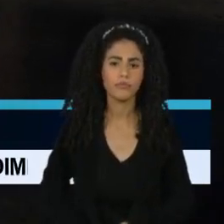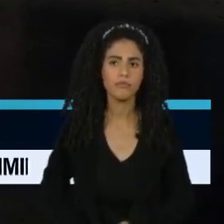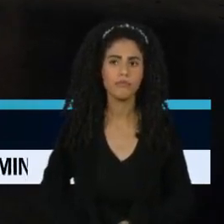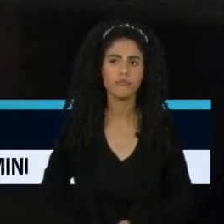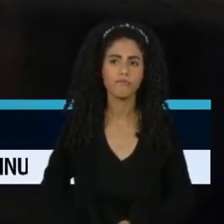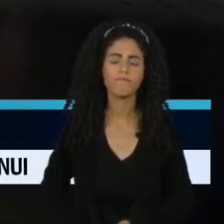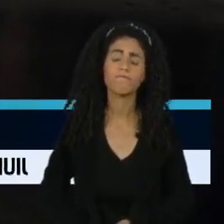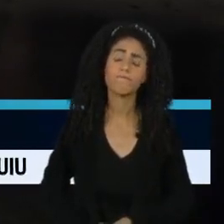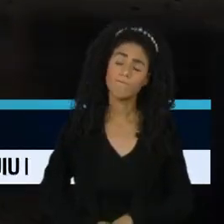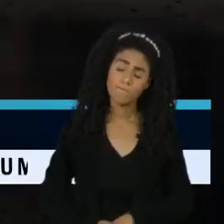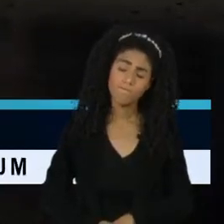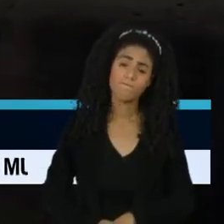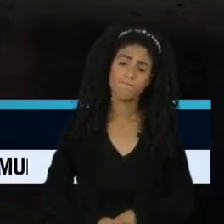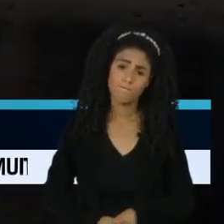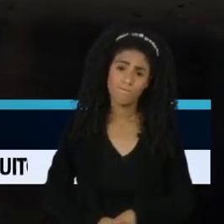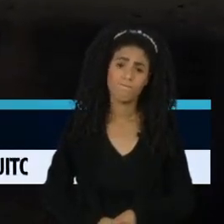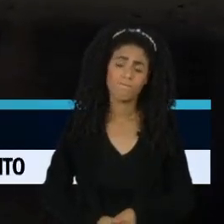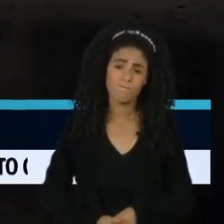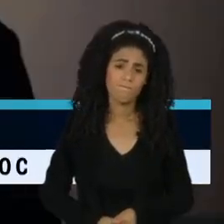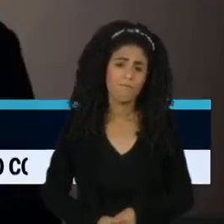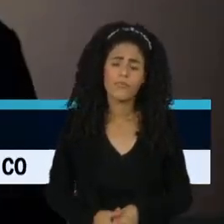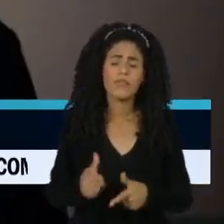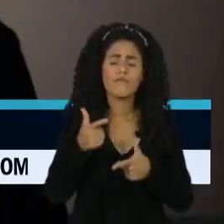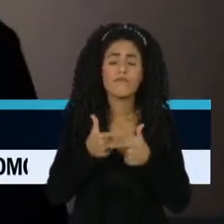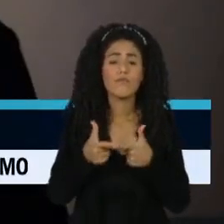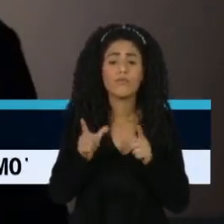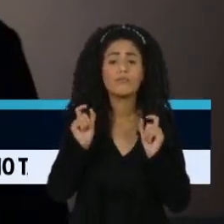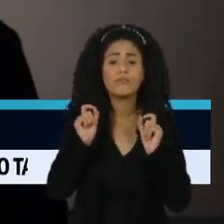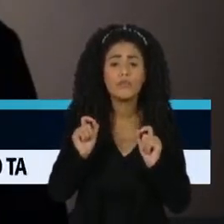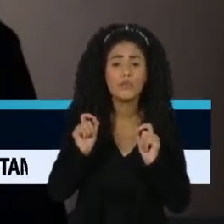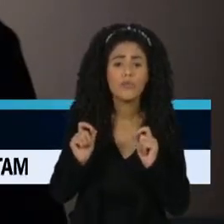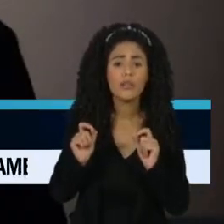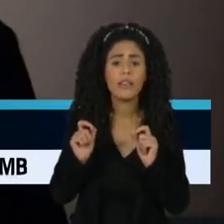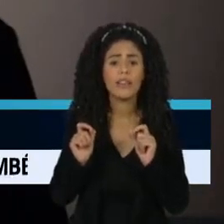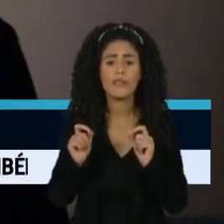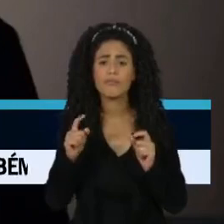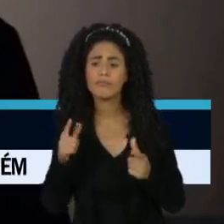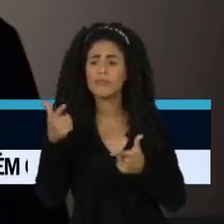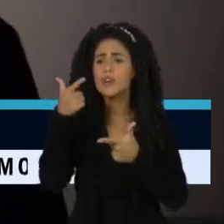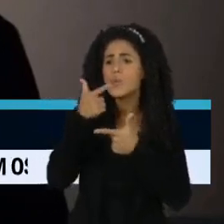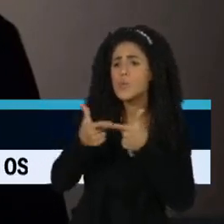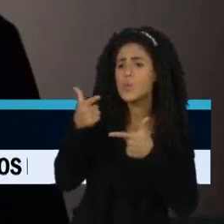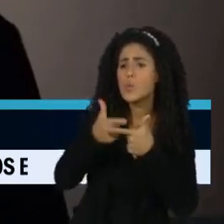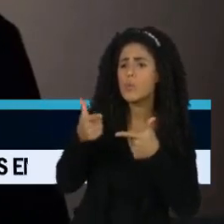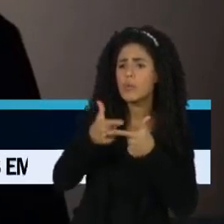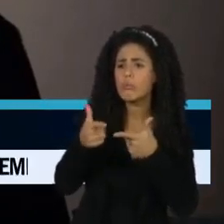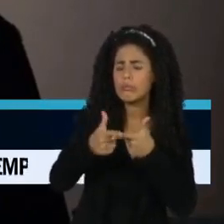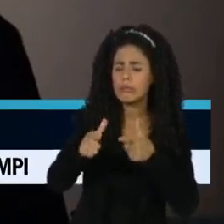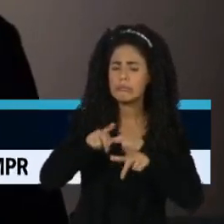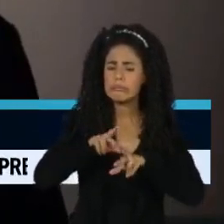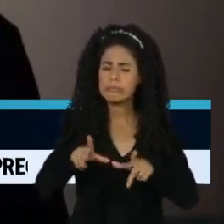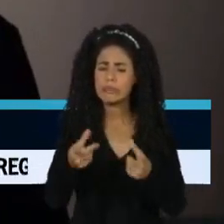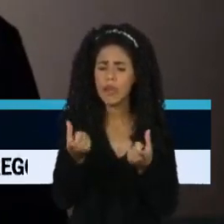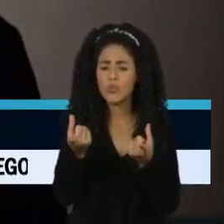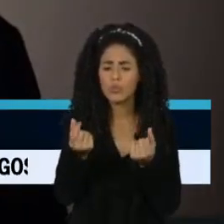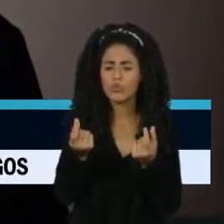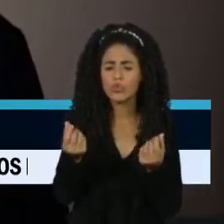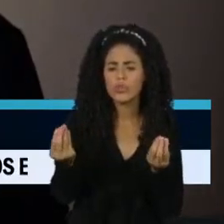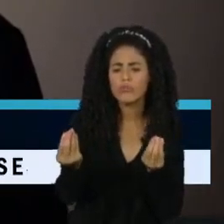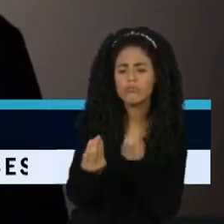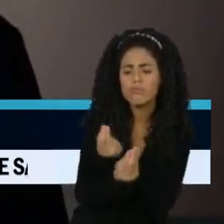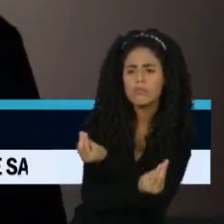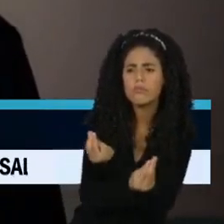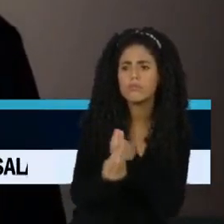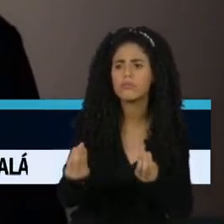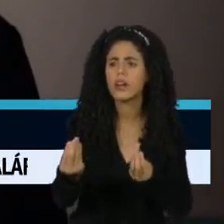Pois é, Rodrigo. O problema é que com instabilidade política isso vem pressionando o câmbio. E quanto mais o câmbio tinha dado